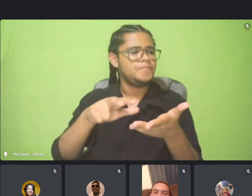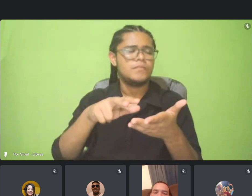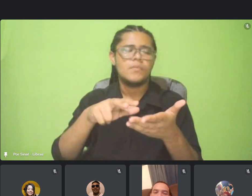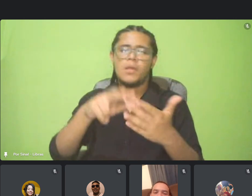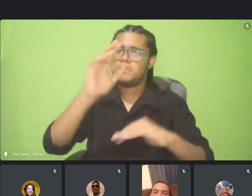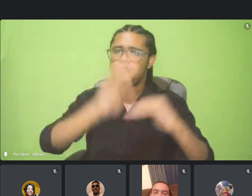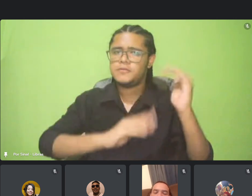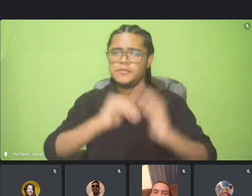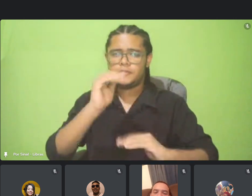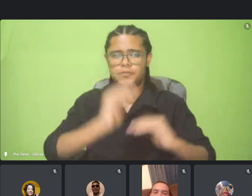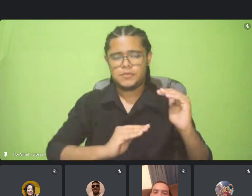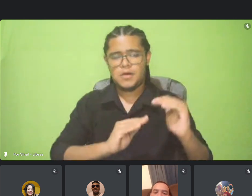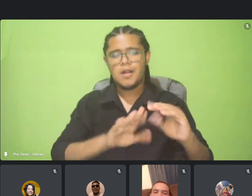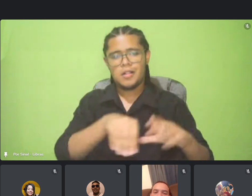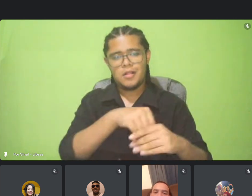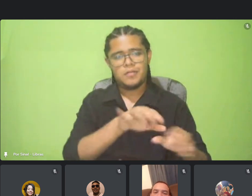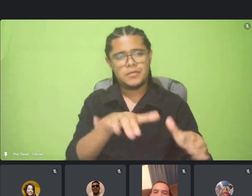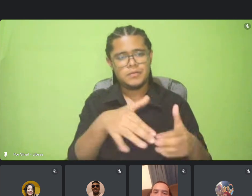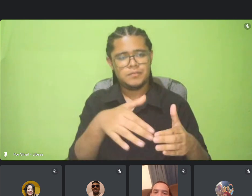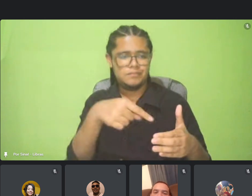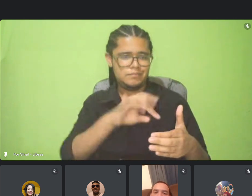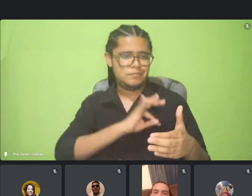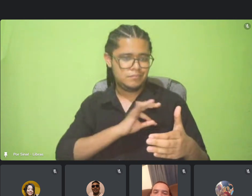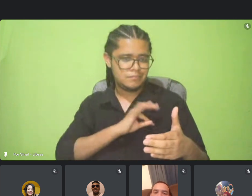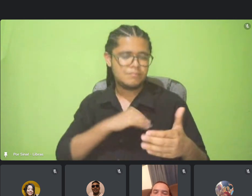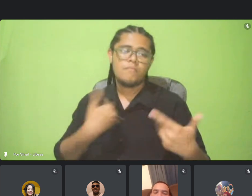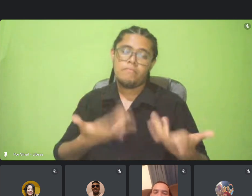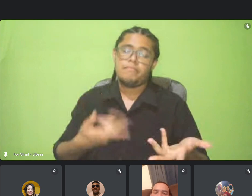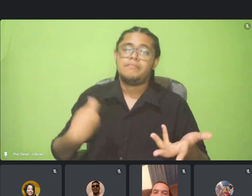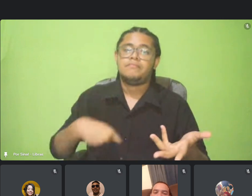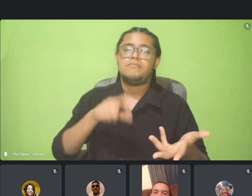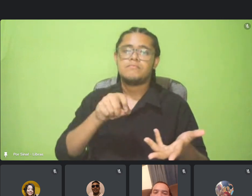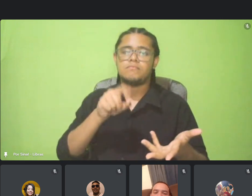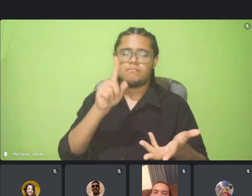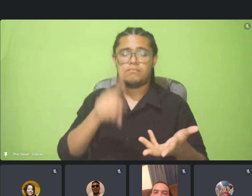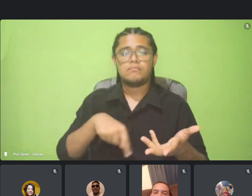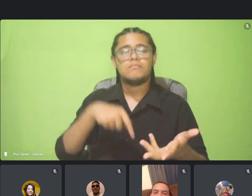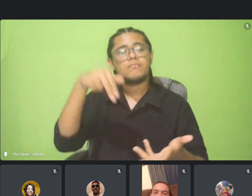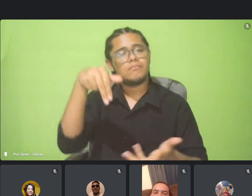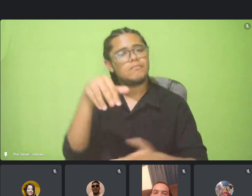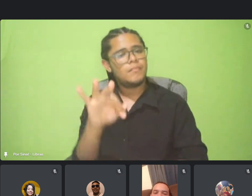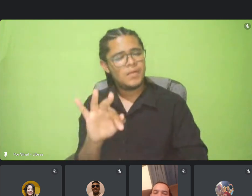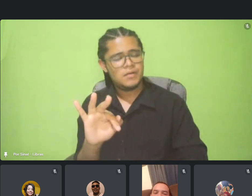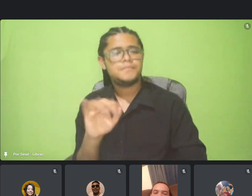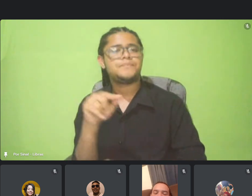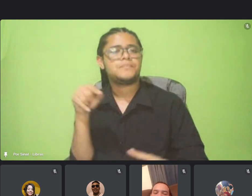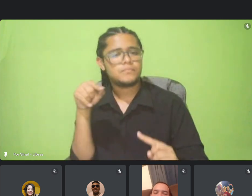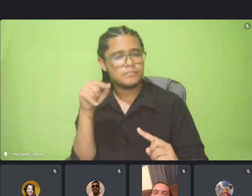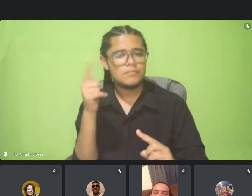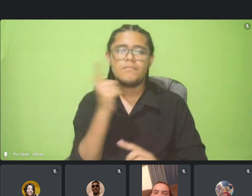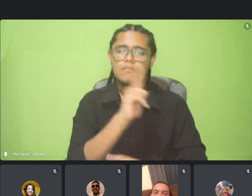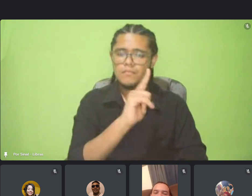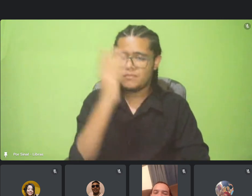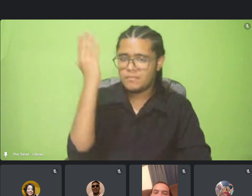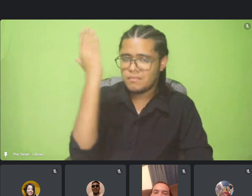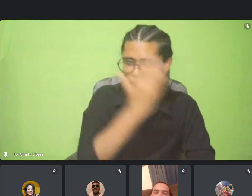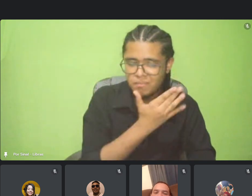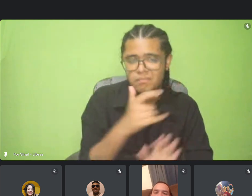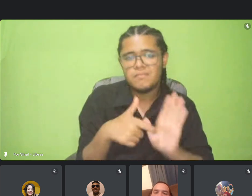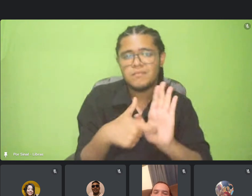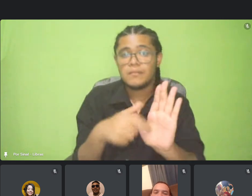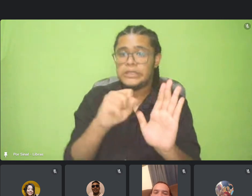palestra, tudo isso tem que ter nota fiscal para poder deixar lá organizadinha e se tiver uma